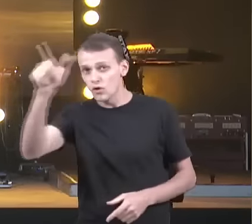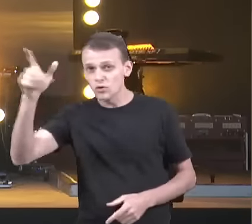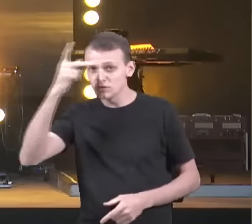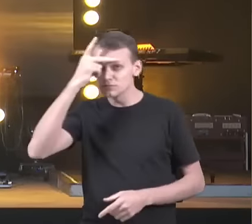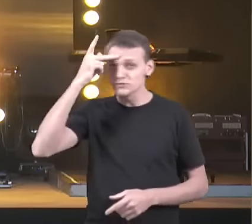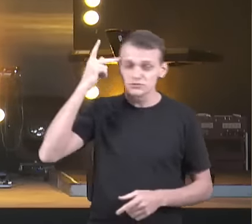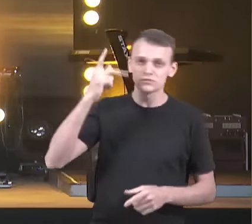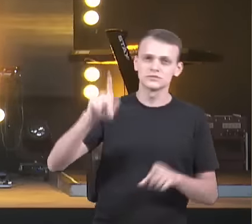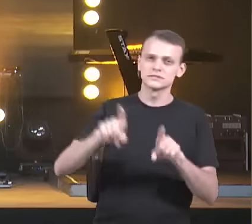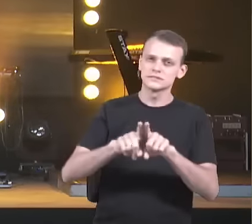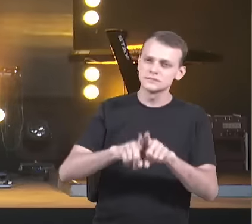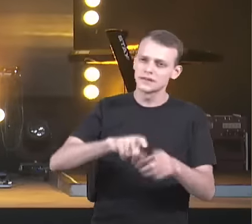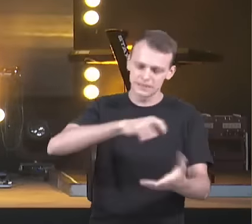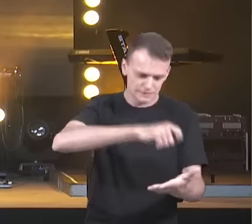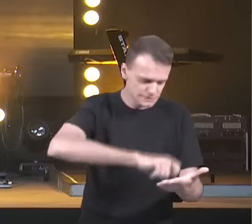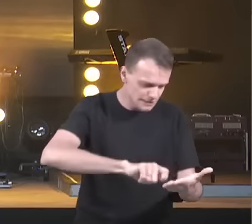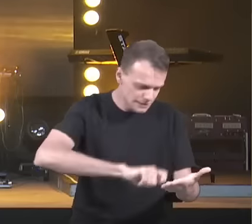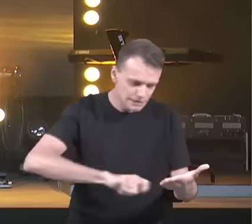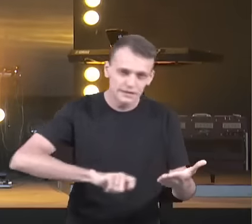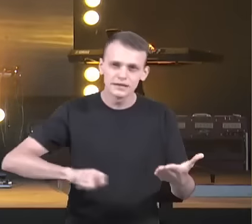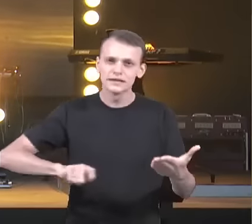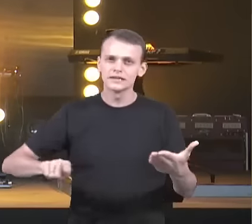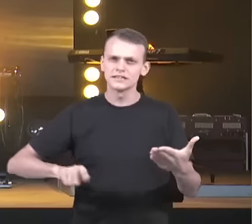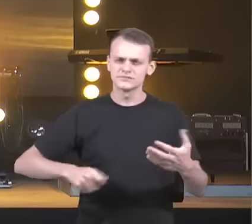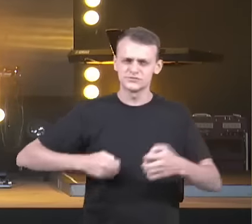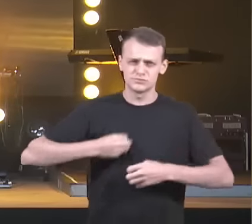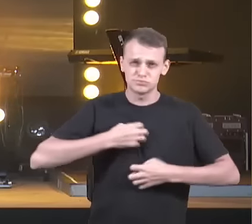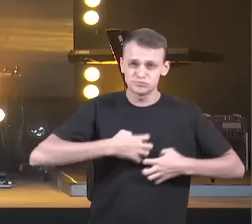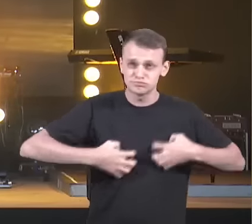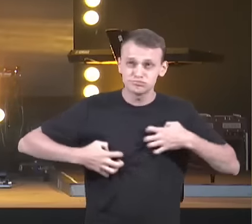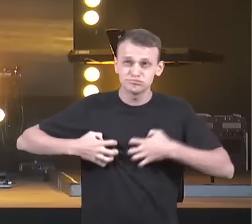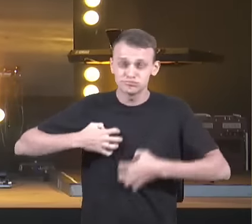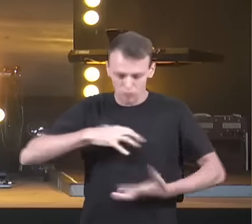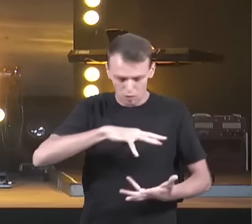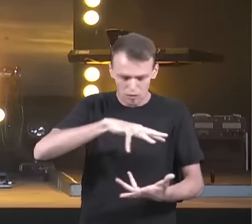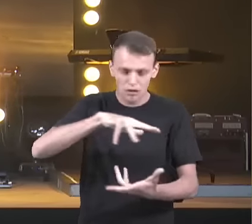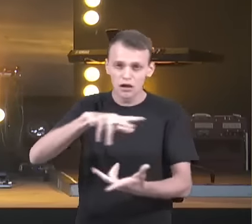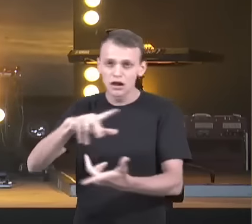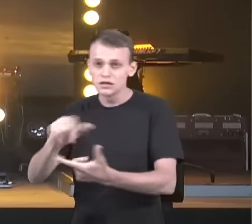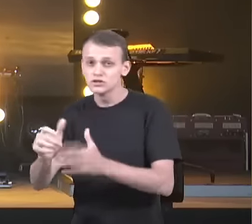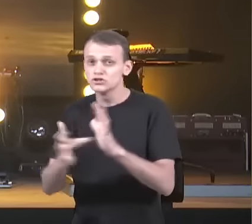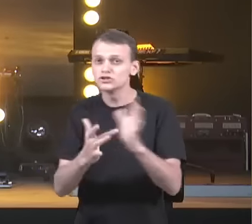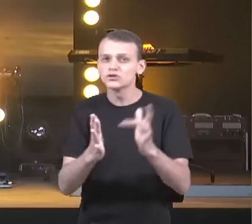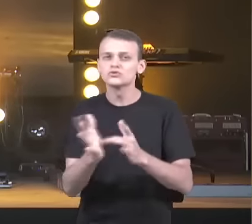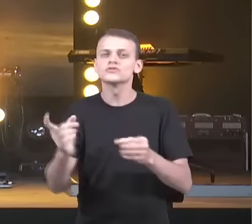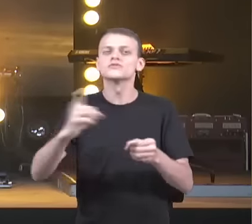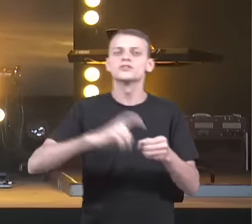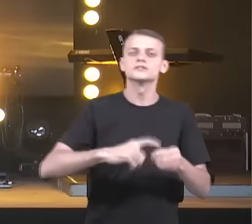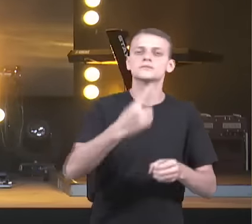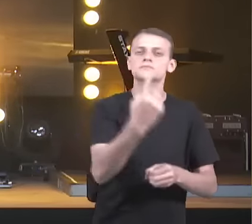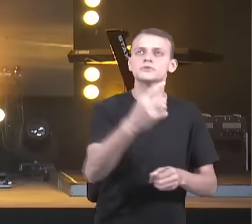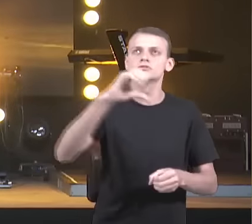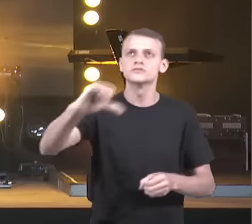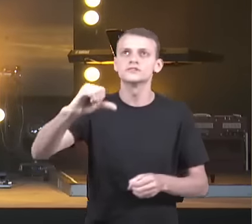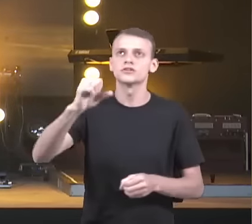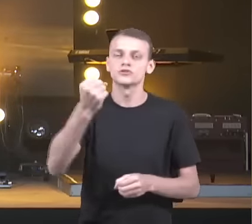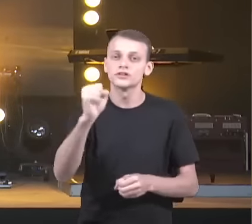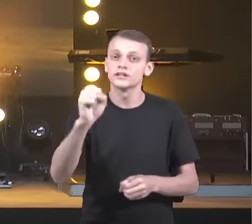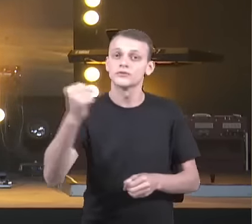Trás, escreveu A Agonia do Planeta Terra e em suas previsões, Jesus voltaria em